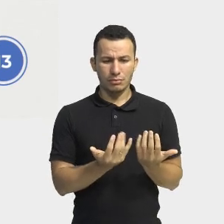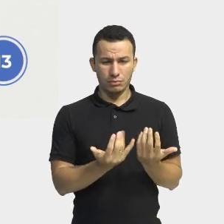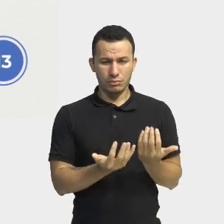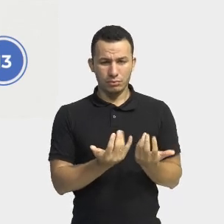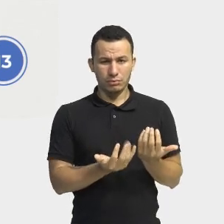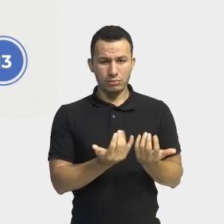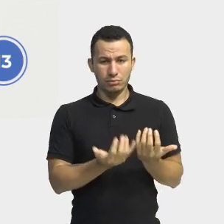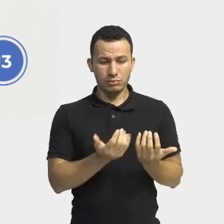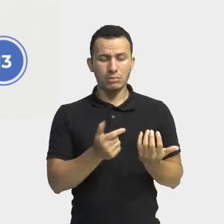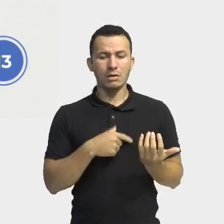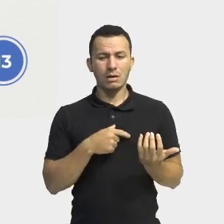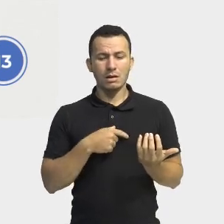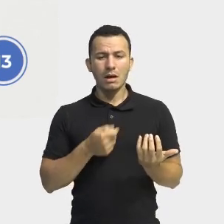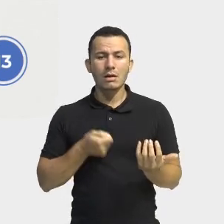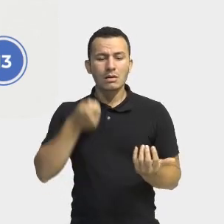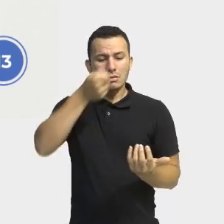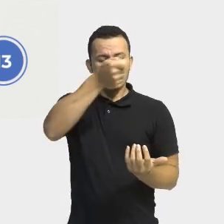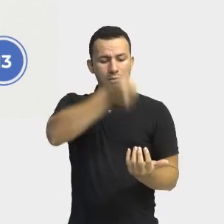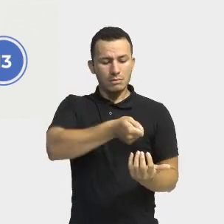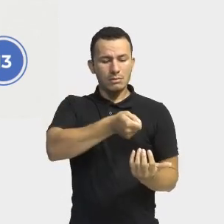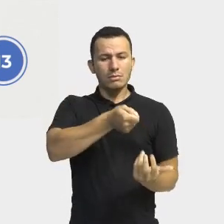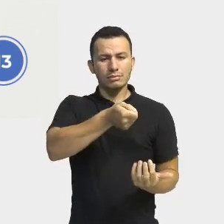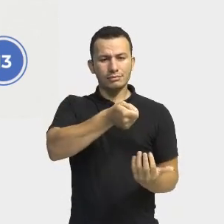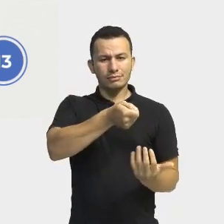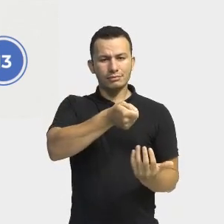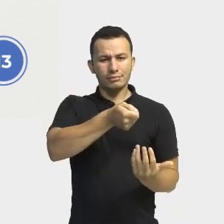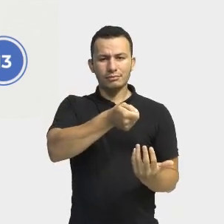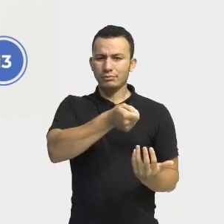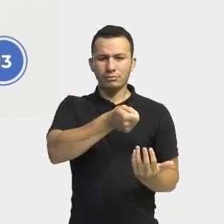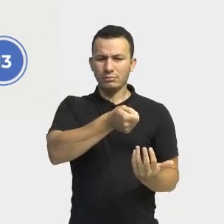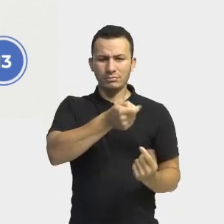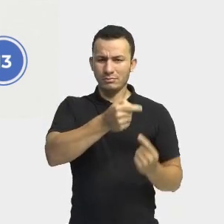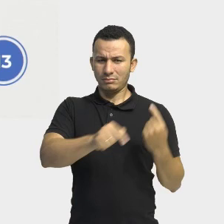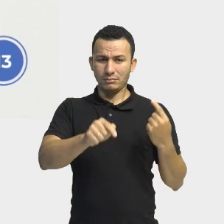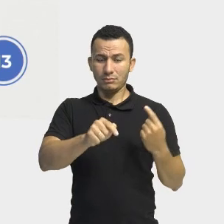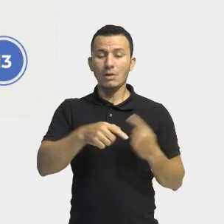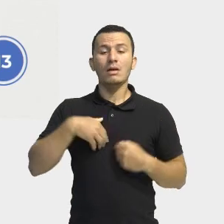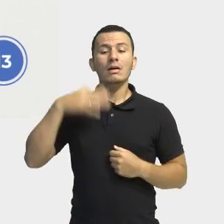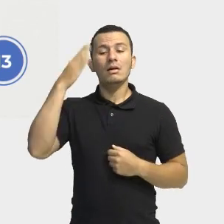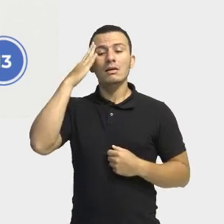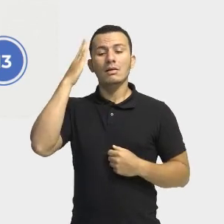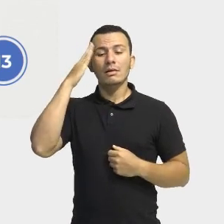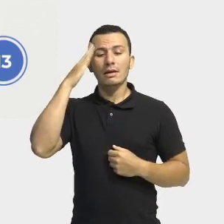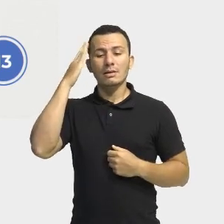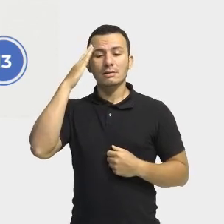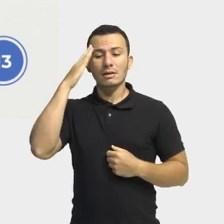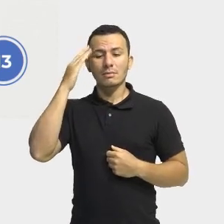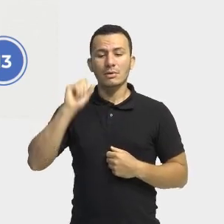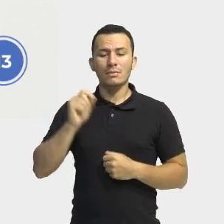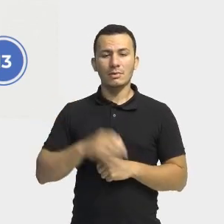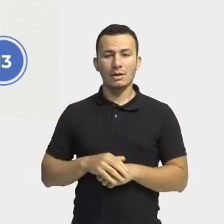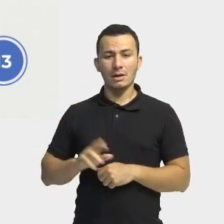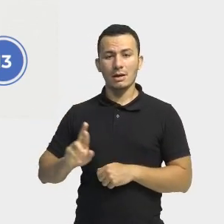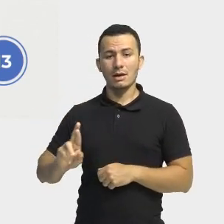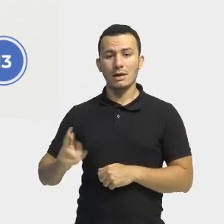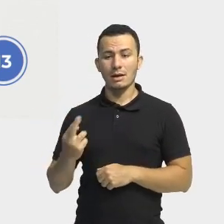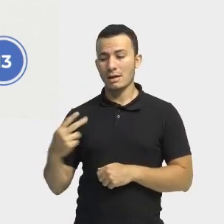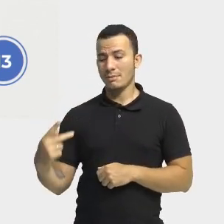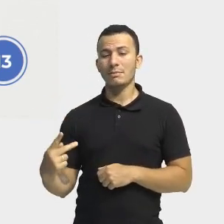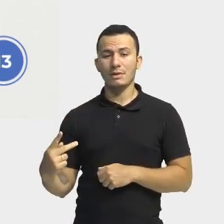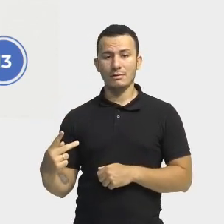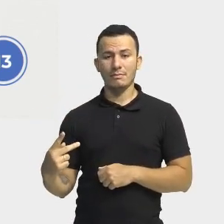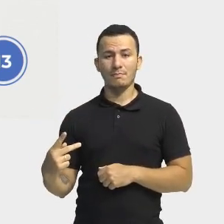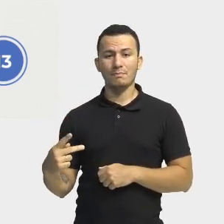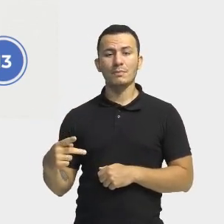A chama do fogão para esquentar a frigideira, mas não é isso que ele está querendo. Ele está querendo isso aqui, ó. Esse aqui é o produto, é o